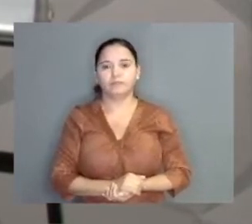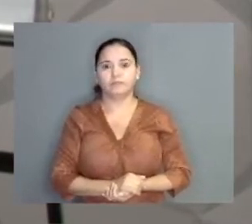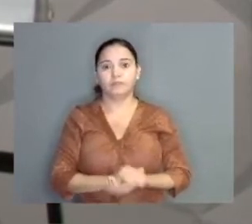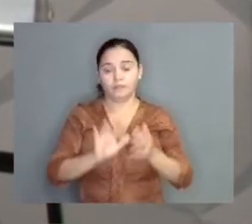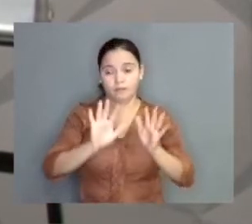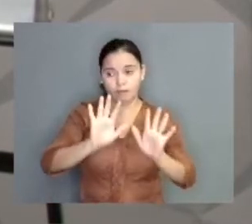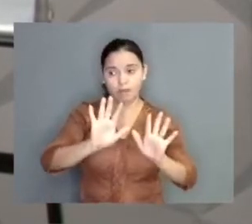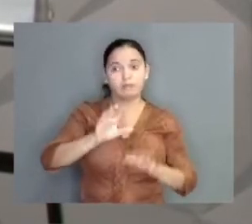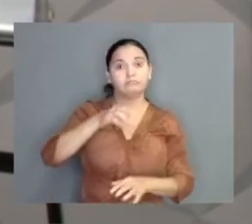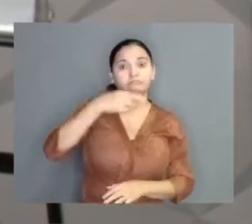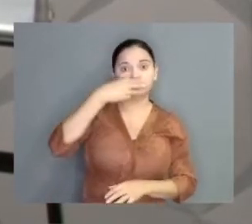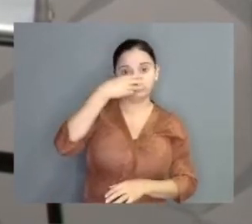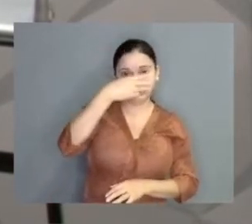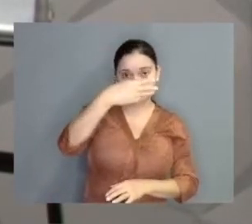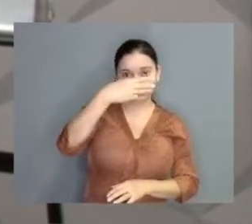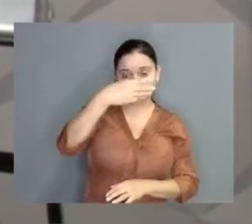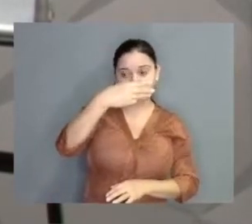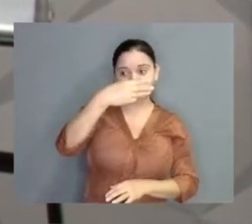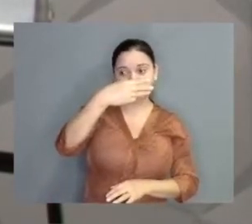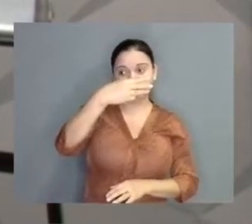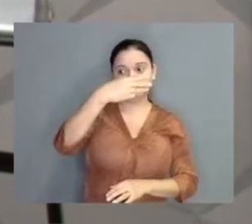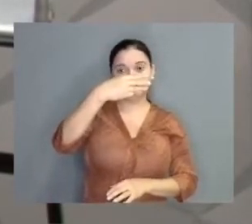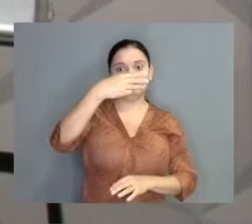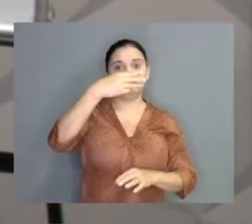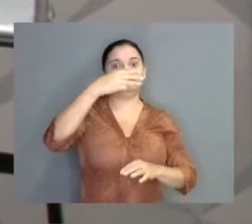elevado a menos 2.